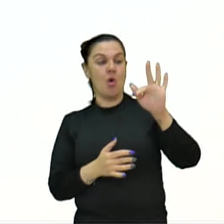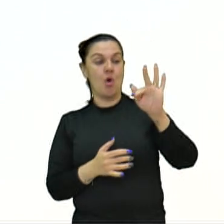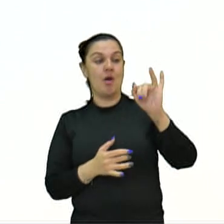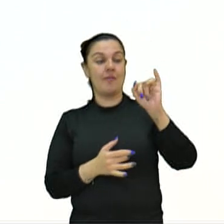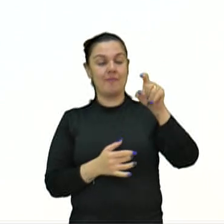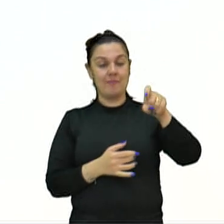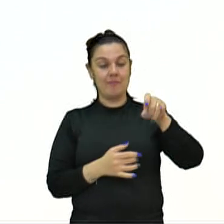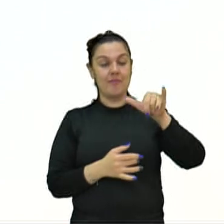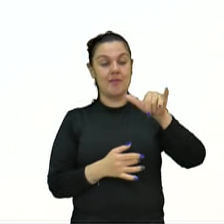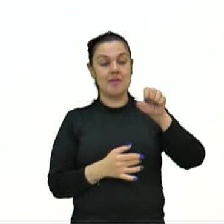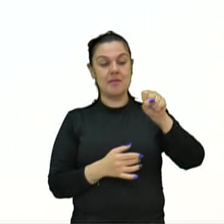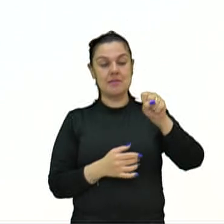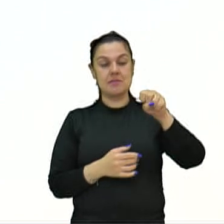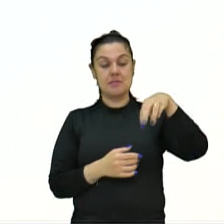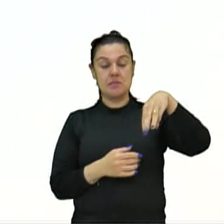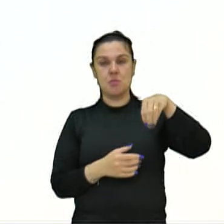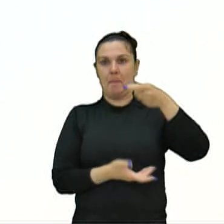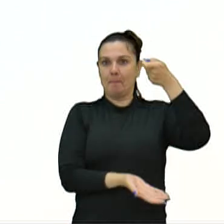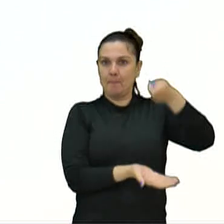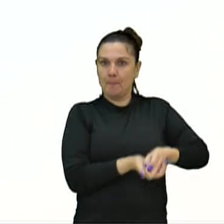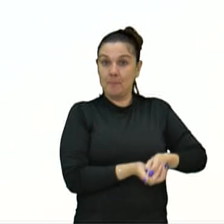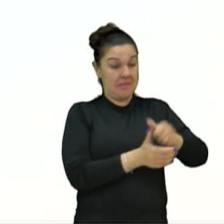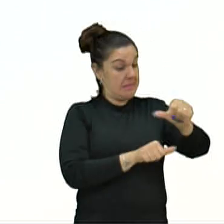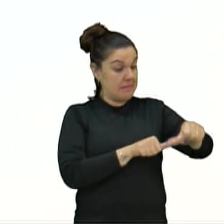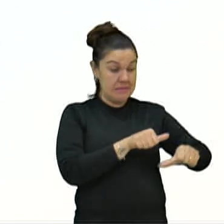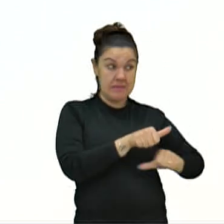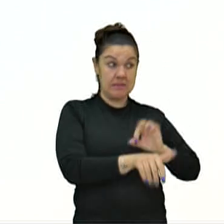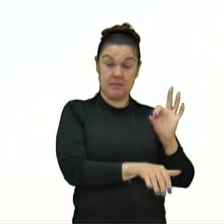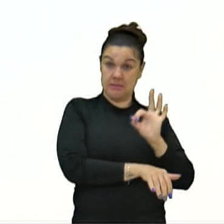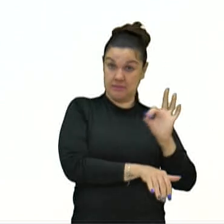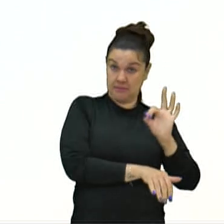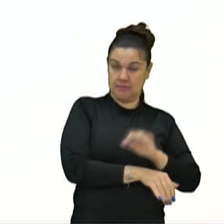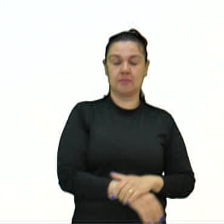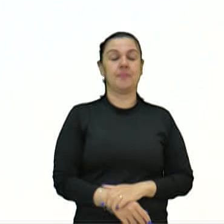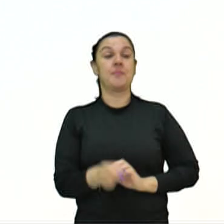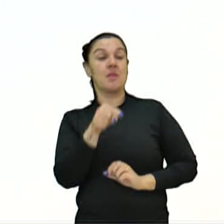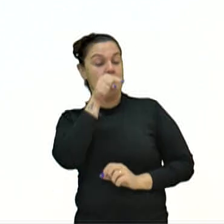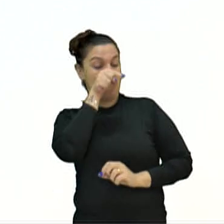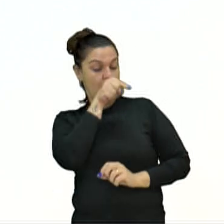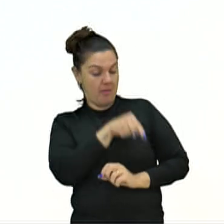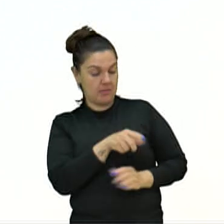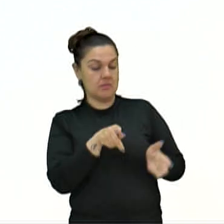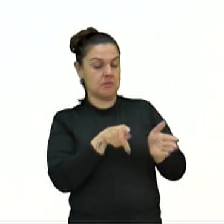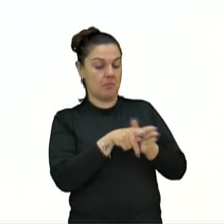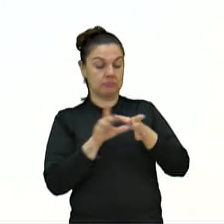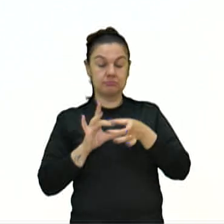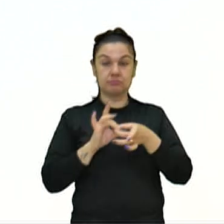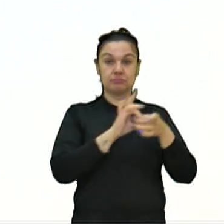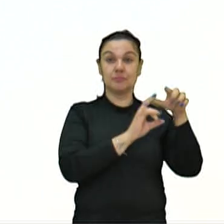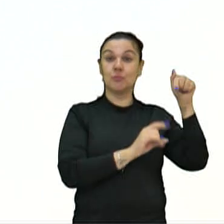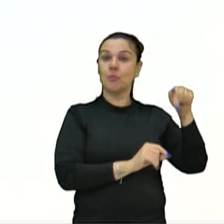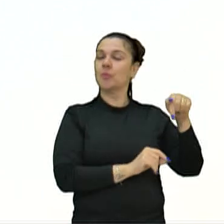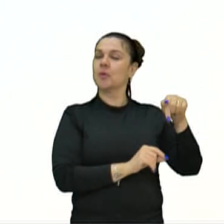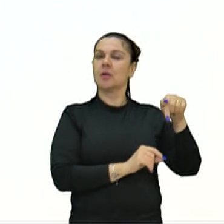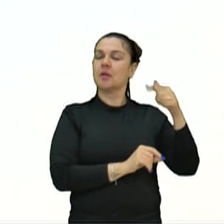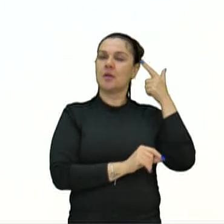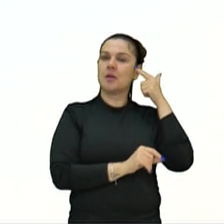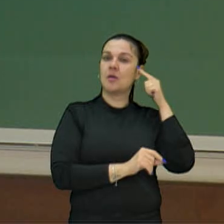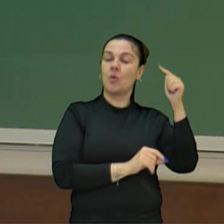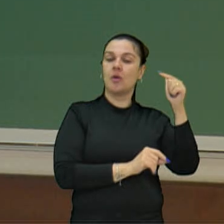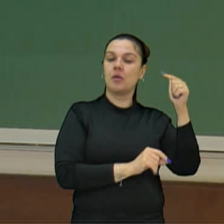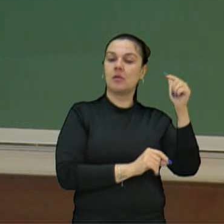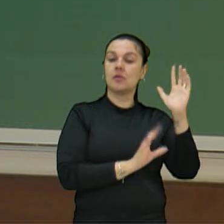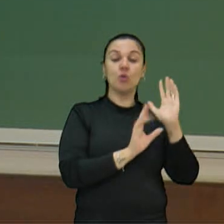olha, o nome já está dizendo, é uma coisa fixa, que não muda. Então, para essa corrente, acha que as espécies